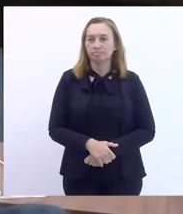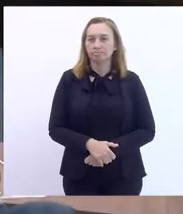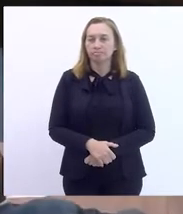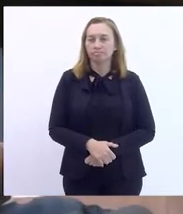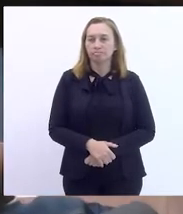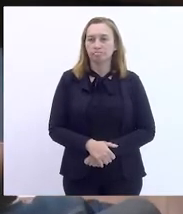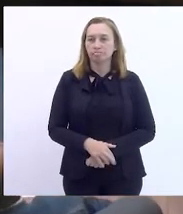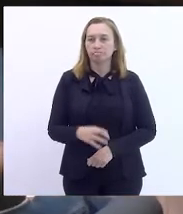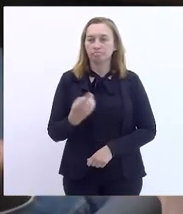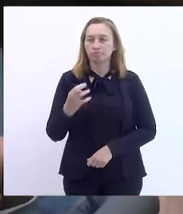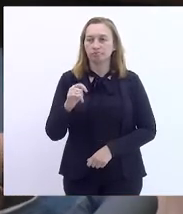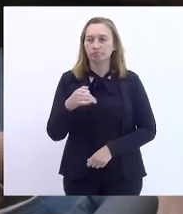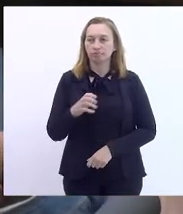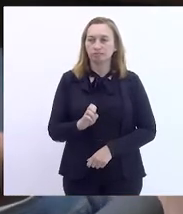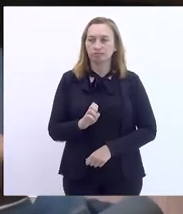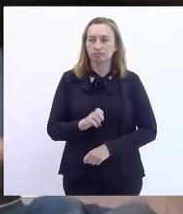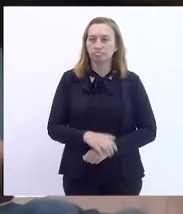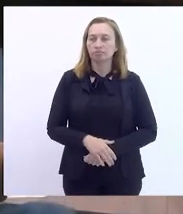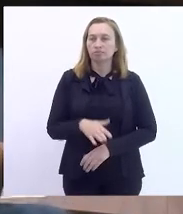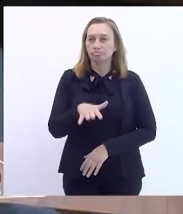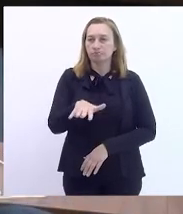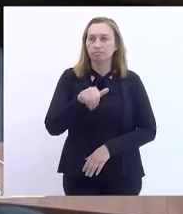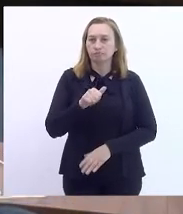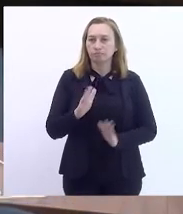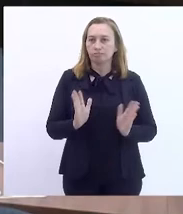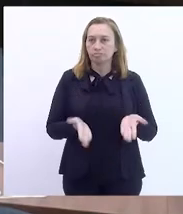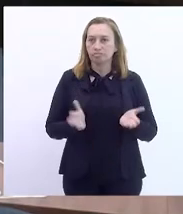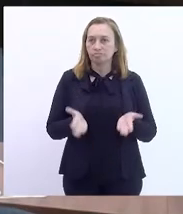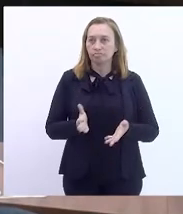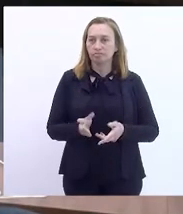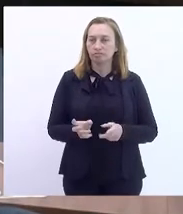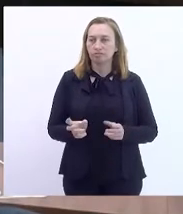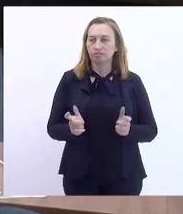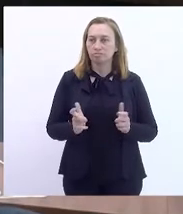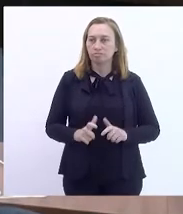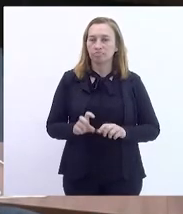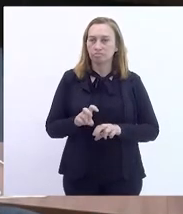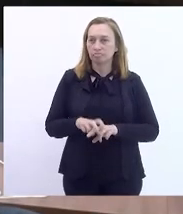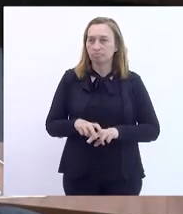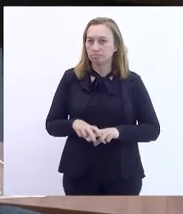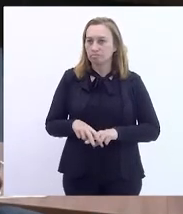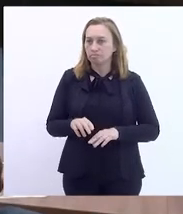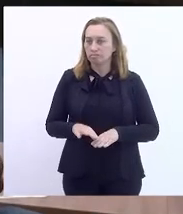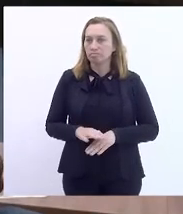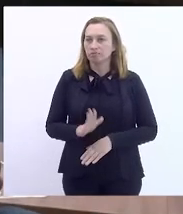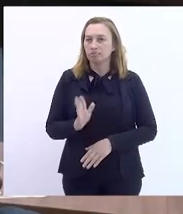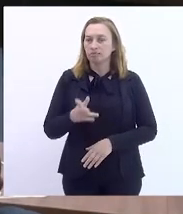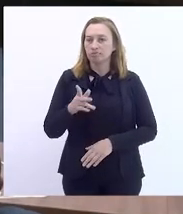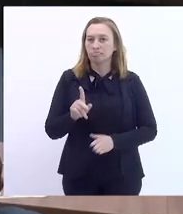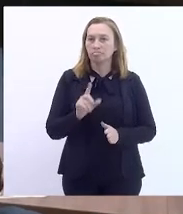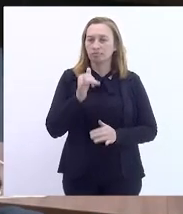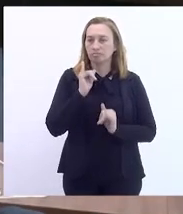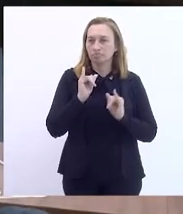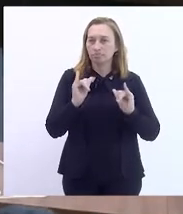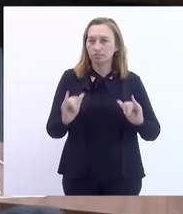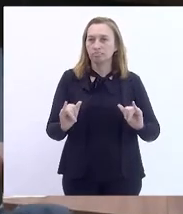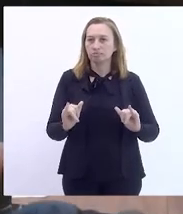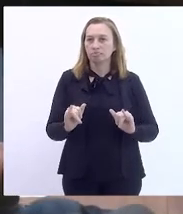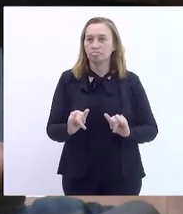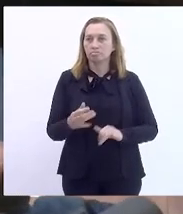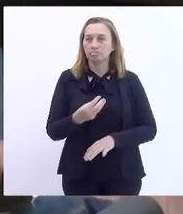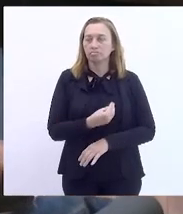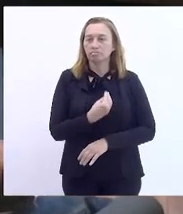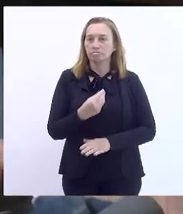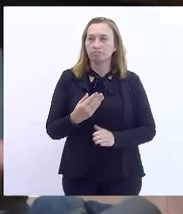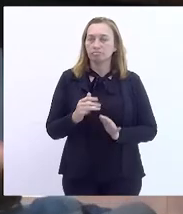Richard chama aqui agora preocupar um local na mesa que aí eu já havia anunciado a